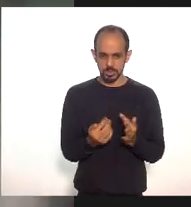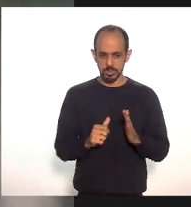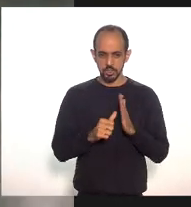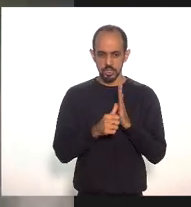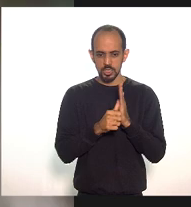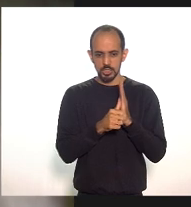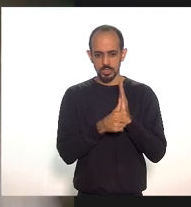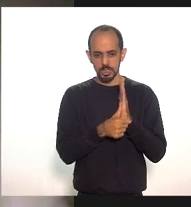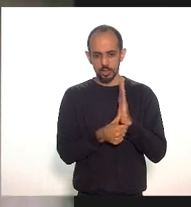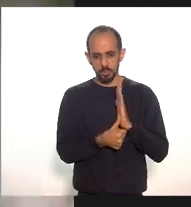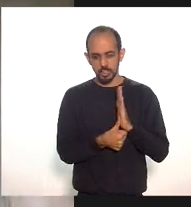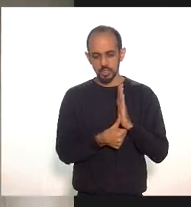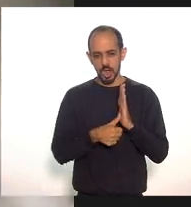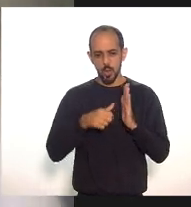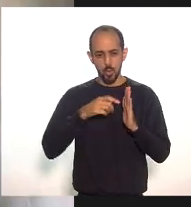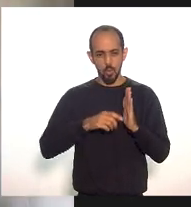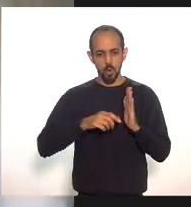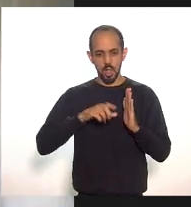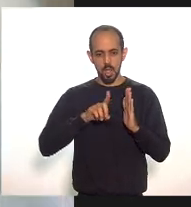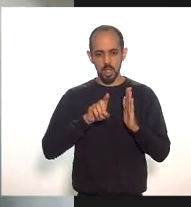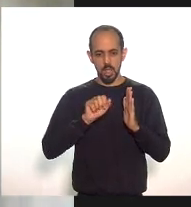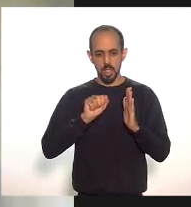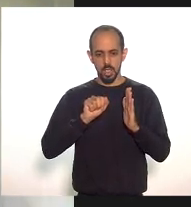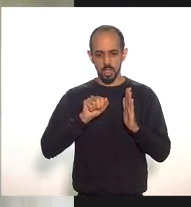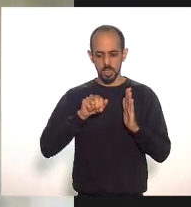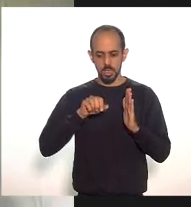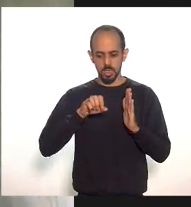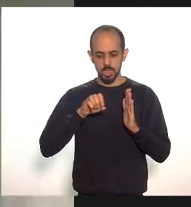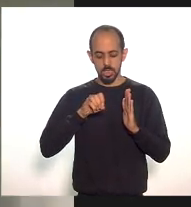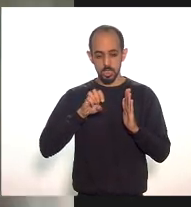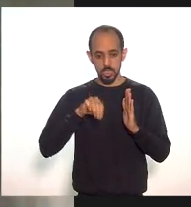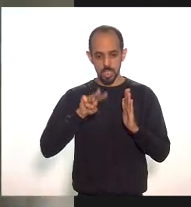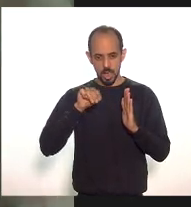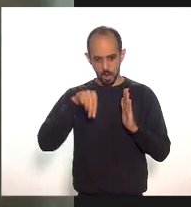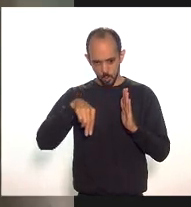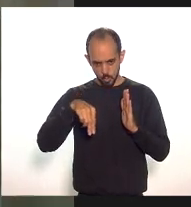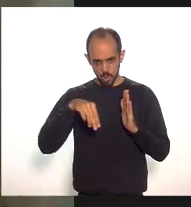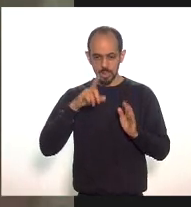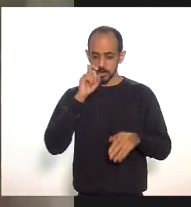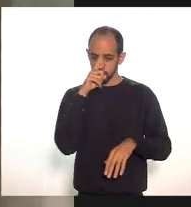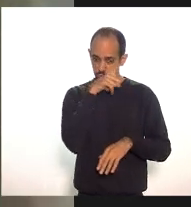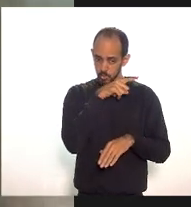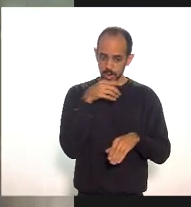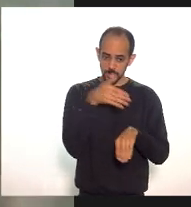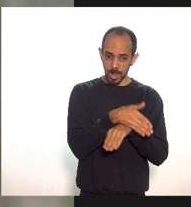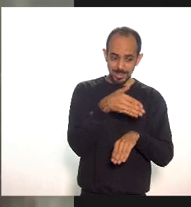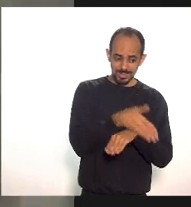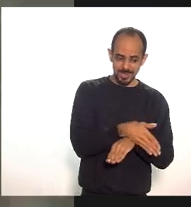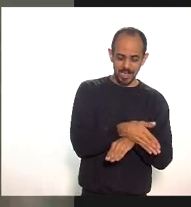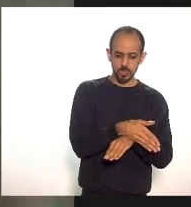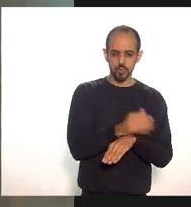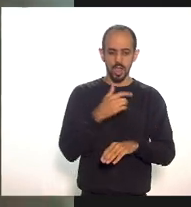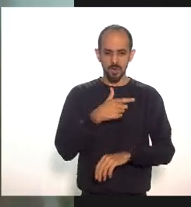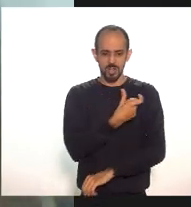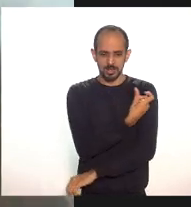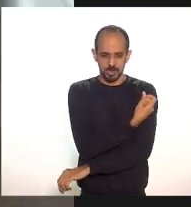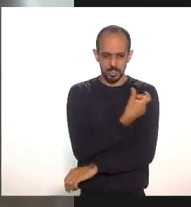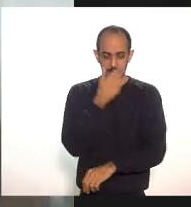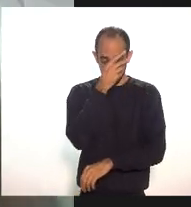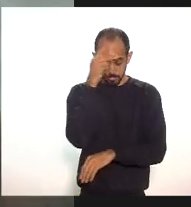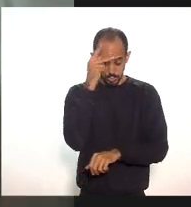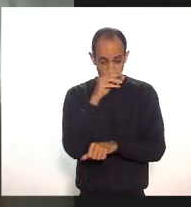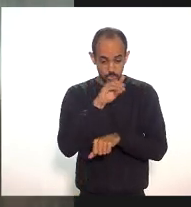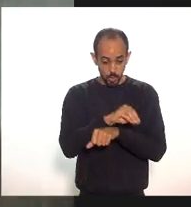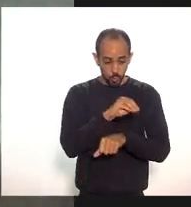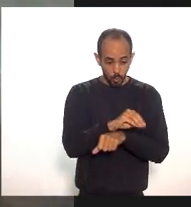e tem tido muita dificuldade do acesso à vacina e esses cuidadores esses profissionais que cuidam das